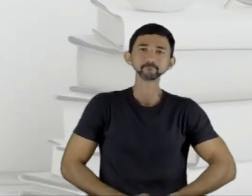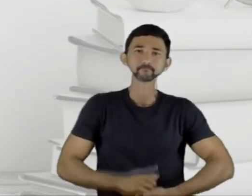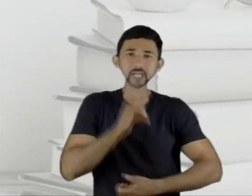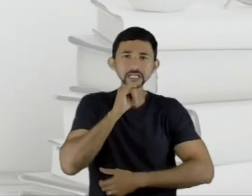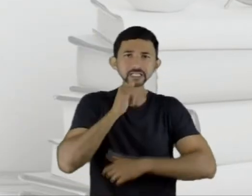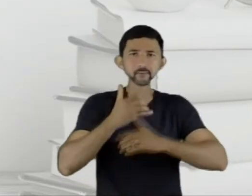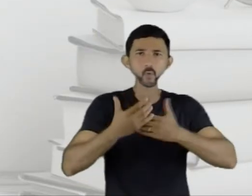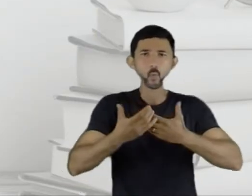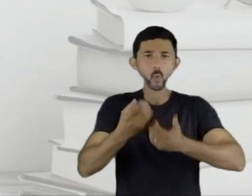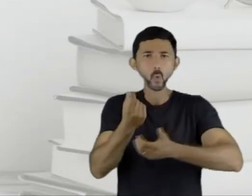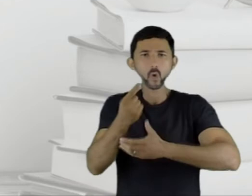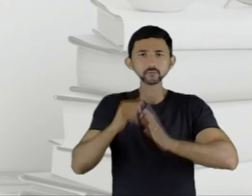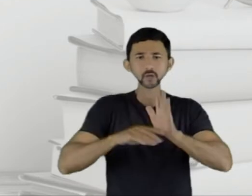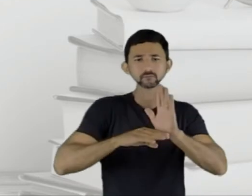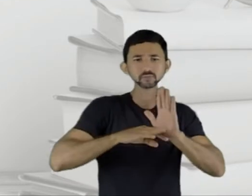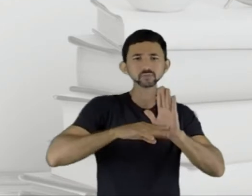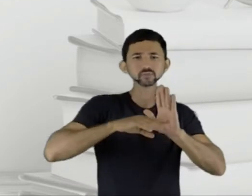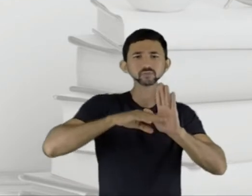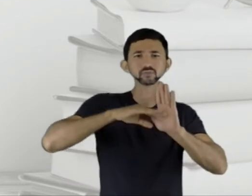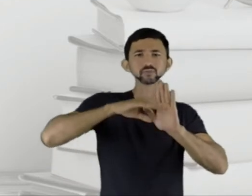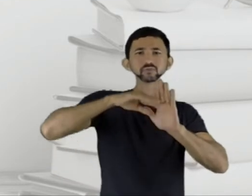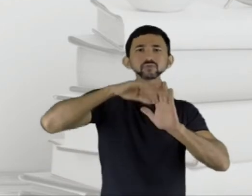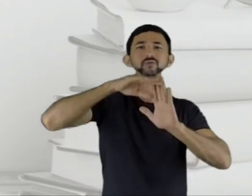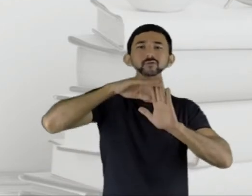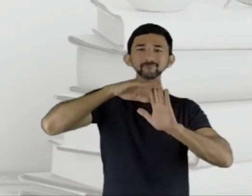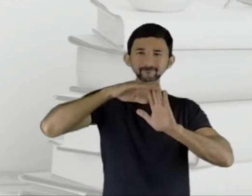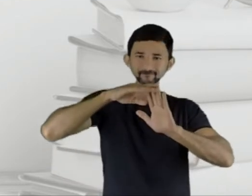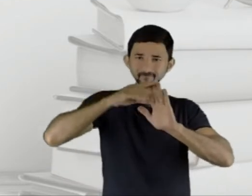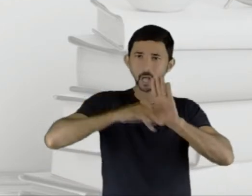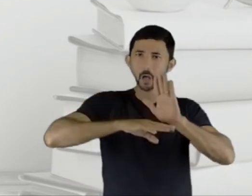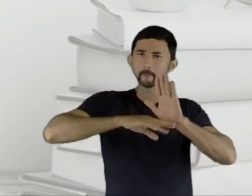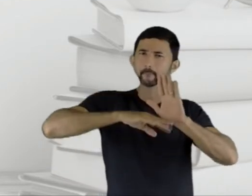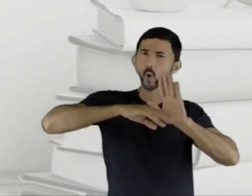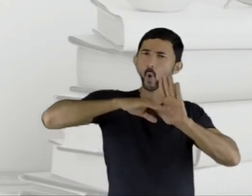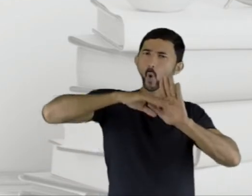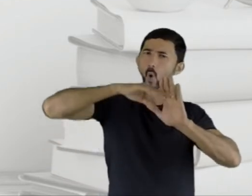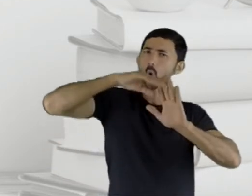estava crescendo, tá? A economia estava